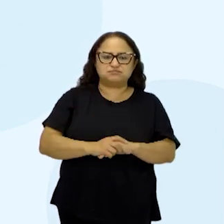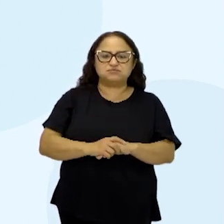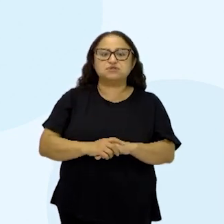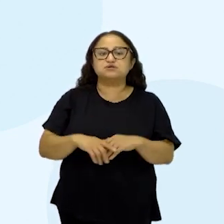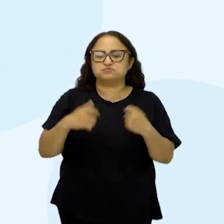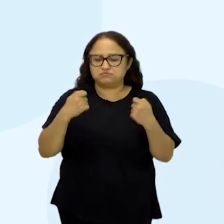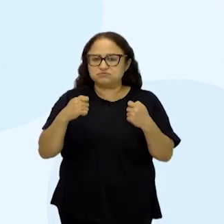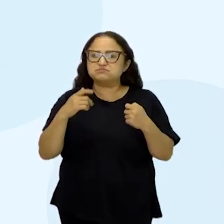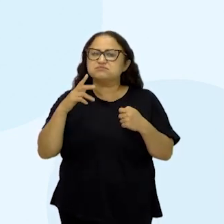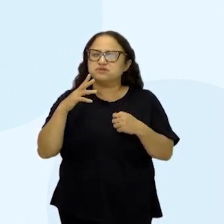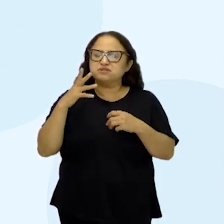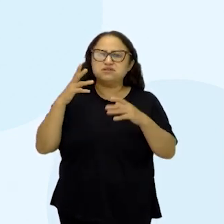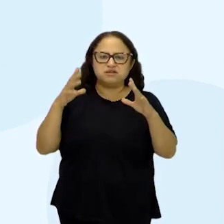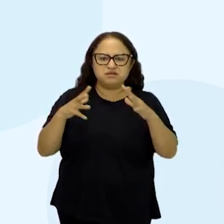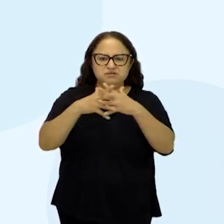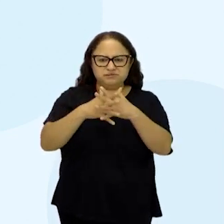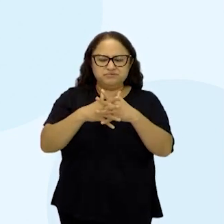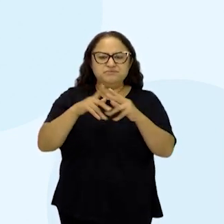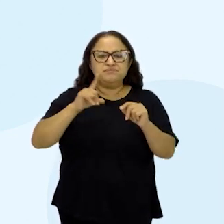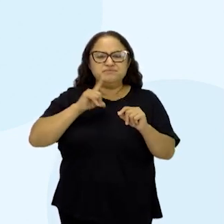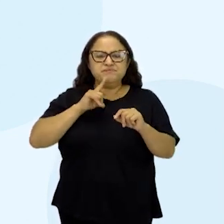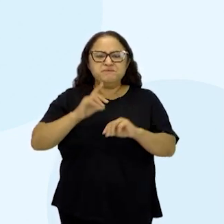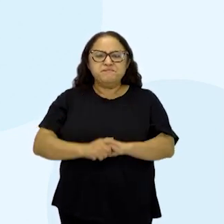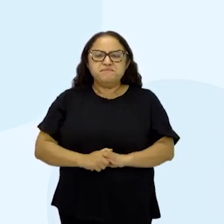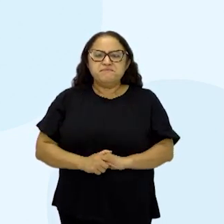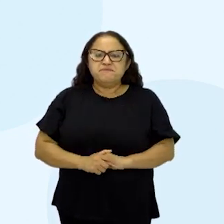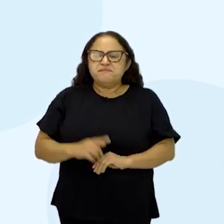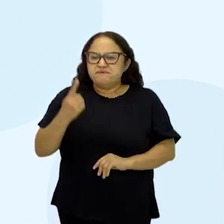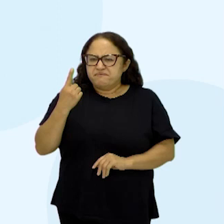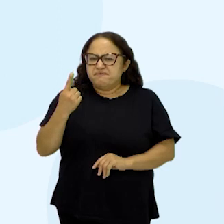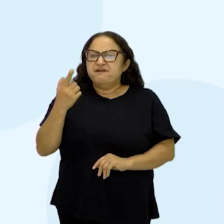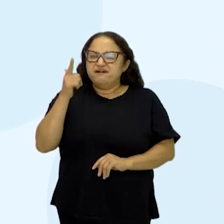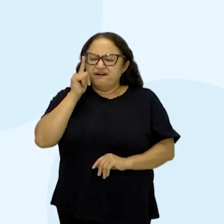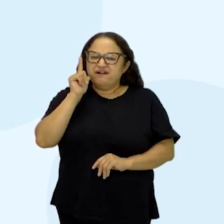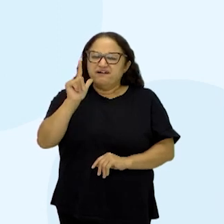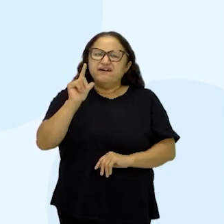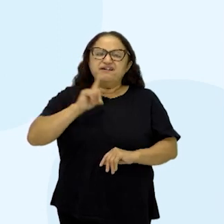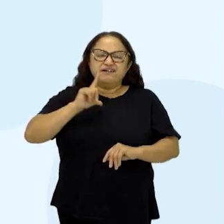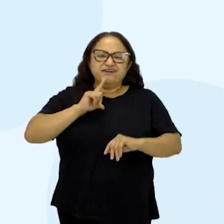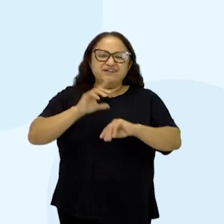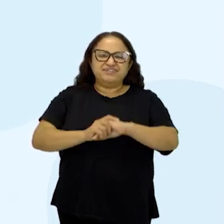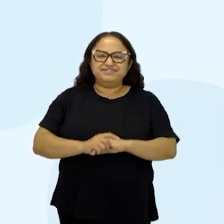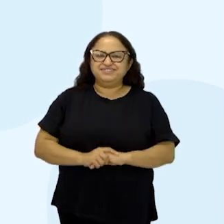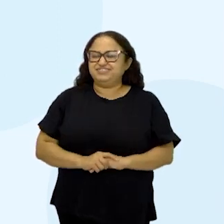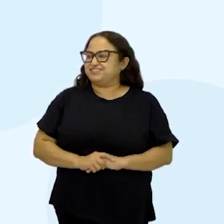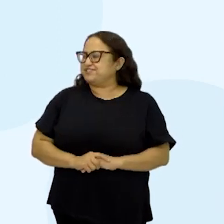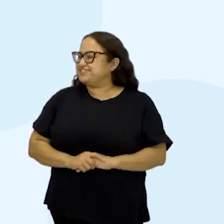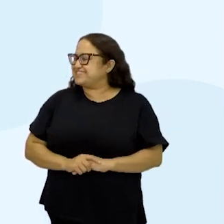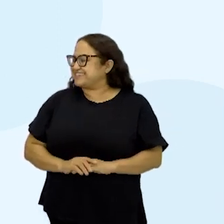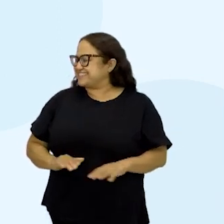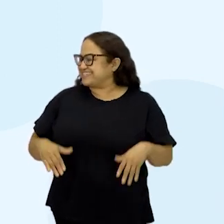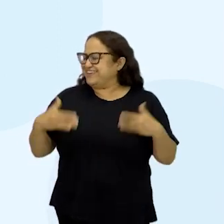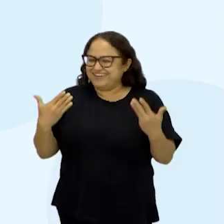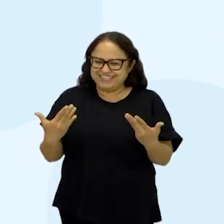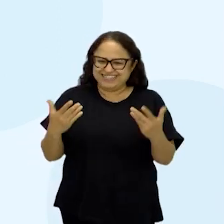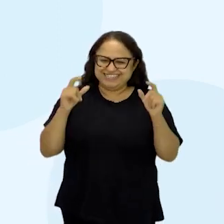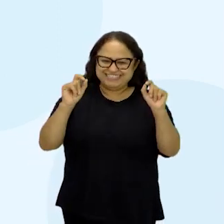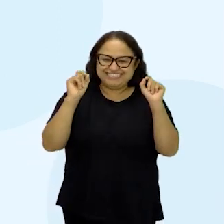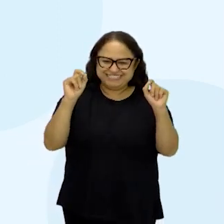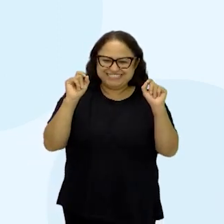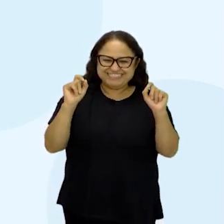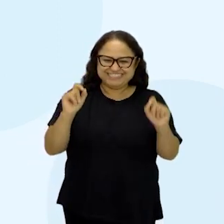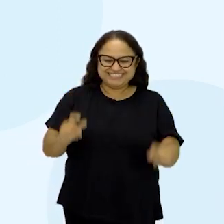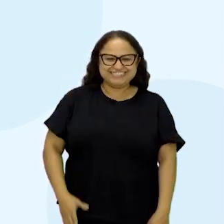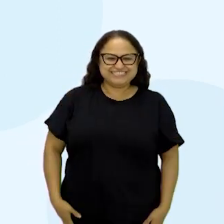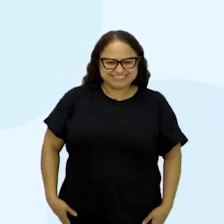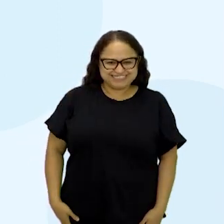mas a gente consegue responder. Só tem uma que é impossível ter. Uma aí é impossível. Tem uma desculpa entre outras duas, né? Mas vamos lá. Será que eles